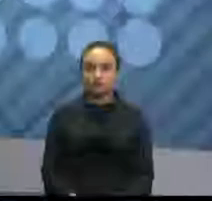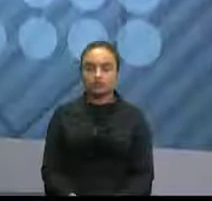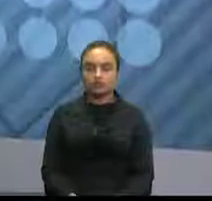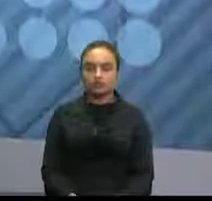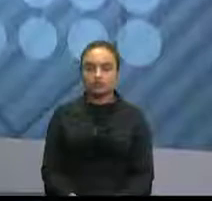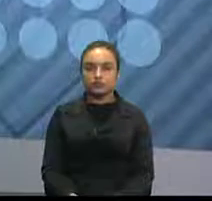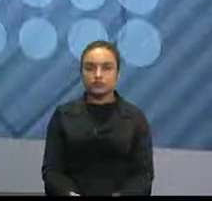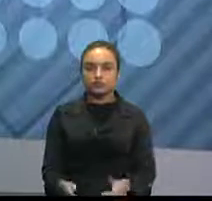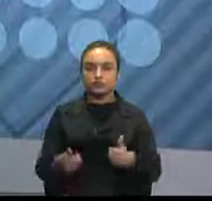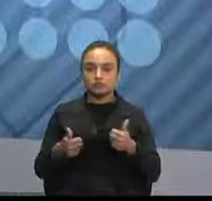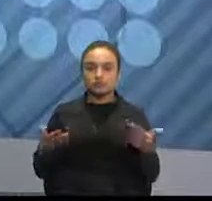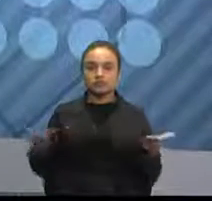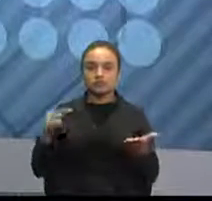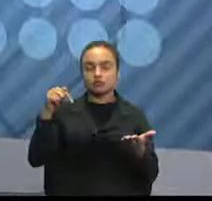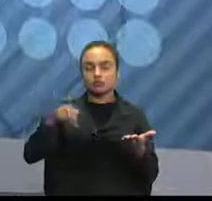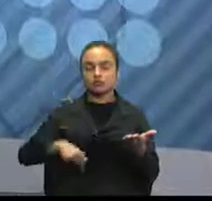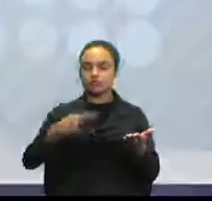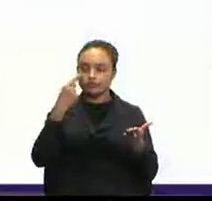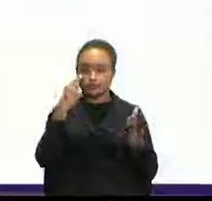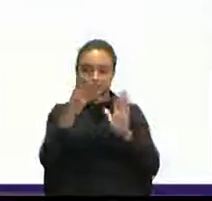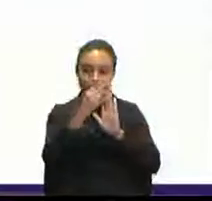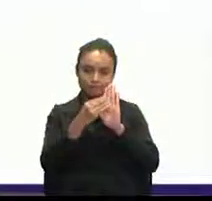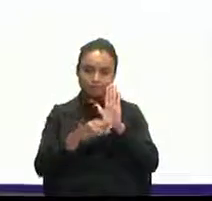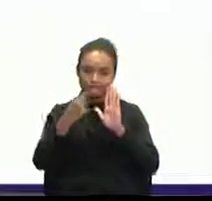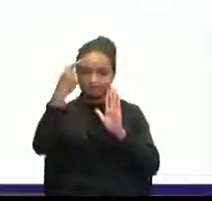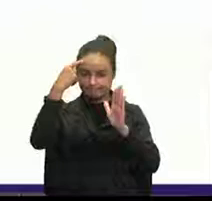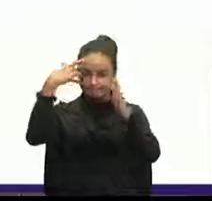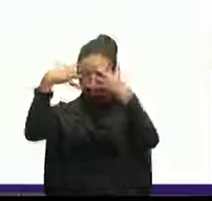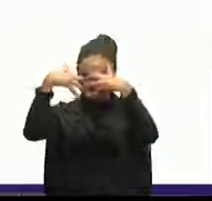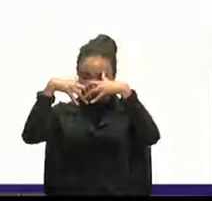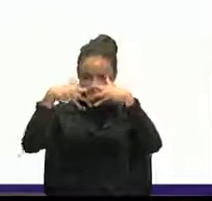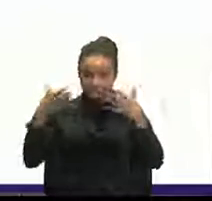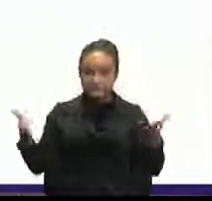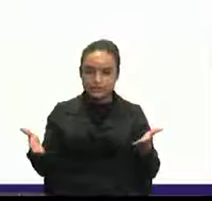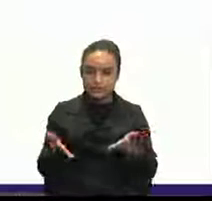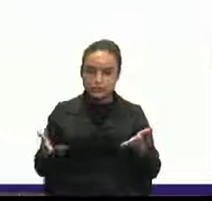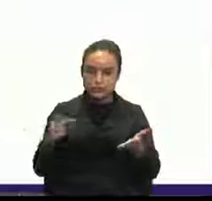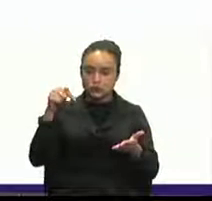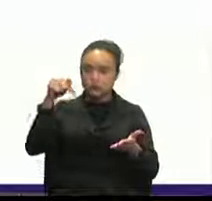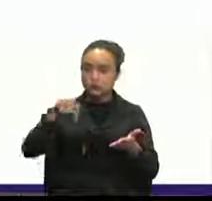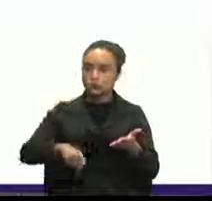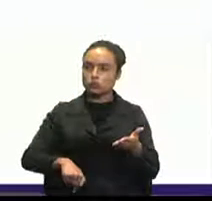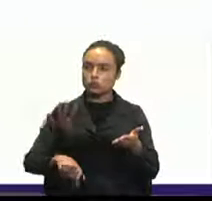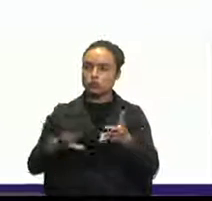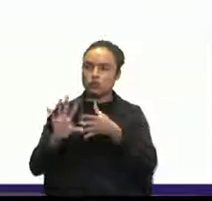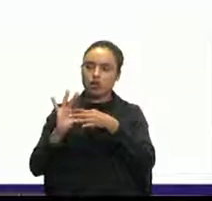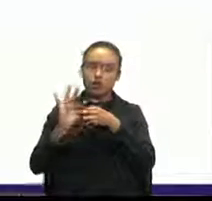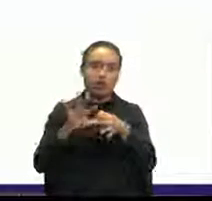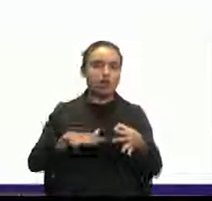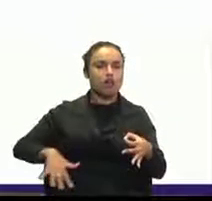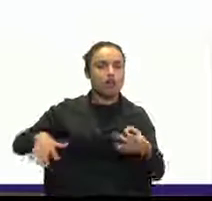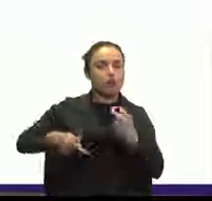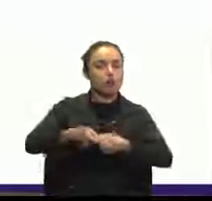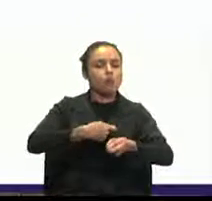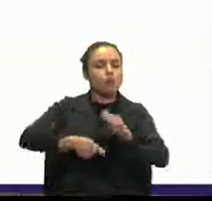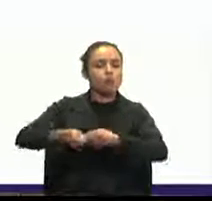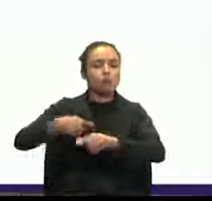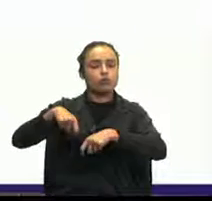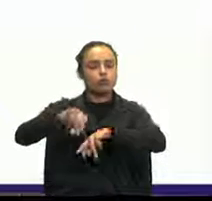muito bem vamos ao quadro trouxe uma questão de reflexão para a gente diante do atual cenário econômico as variáveis econômicas